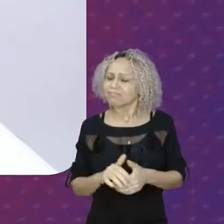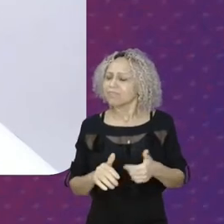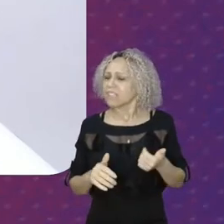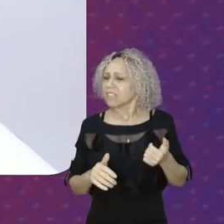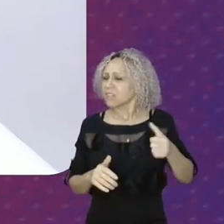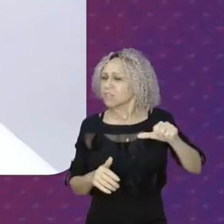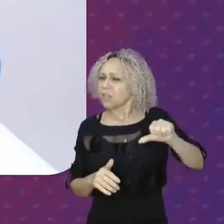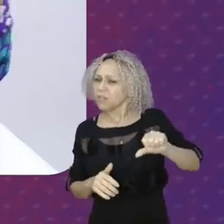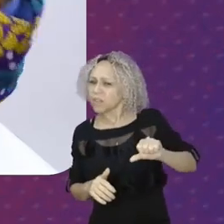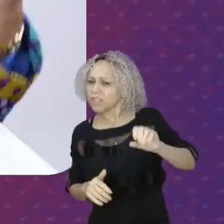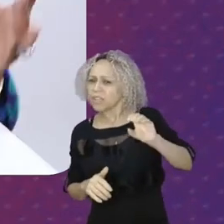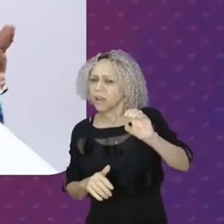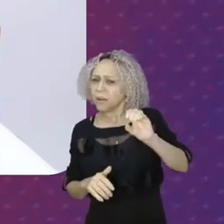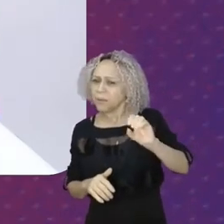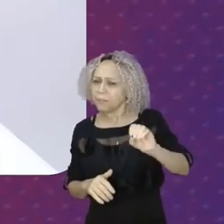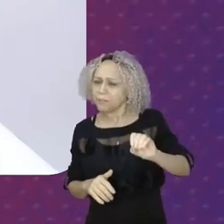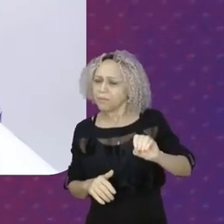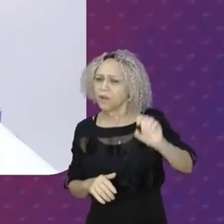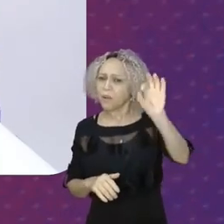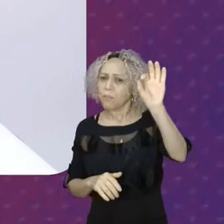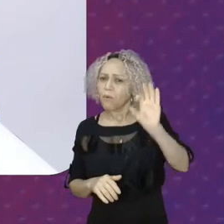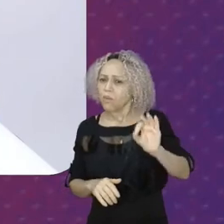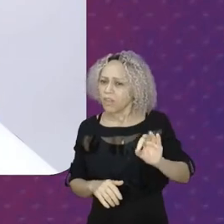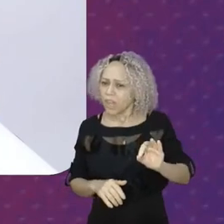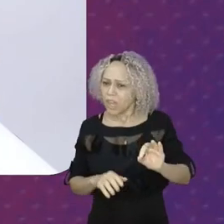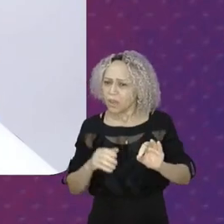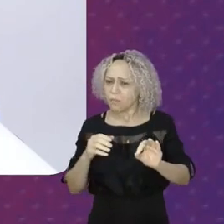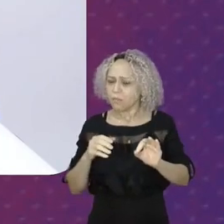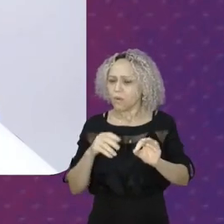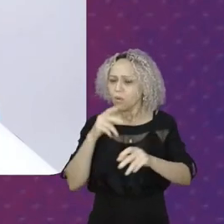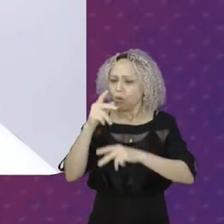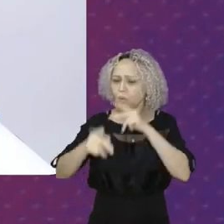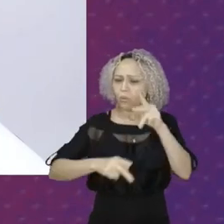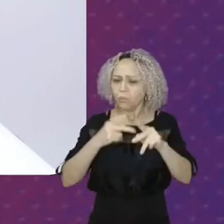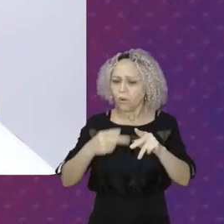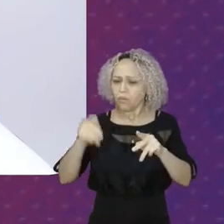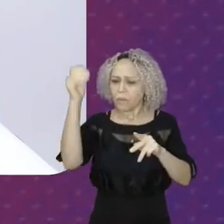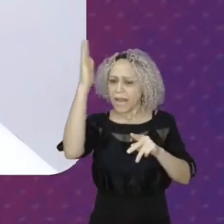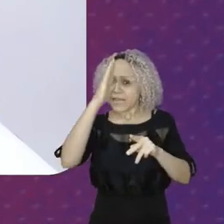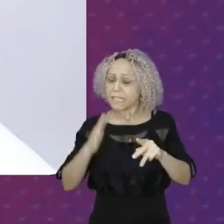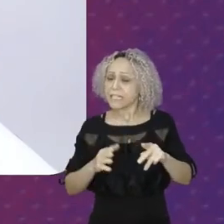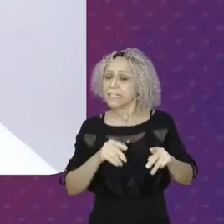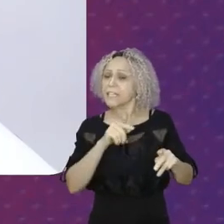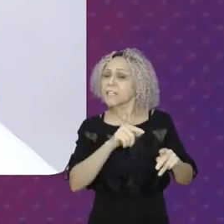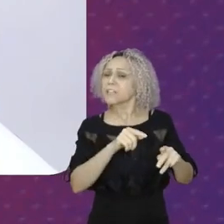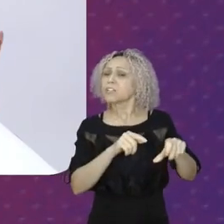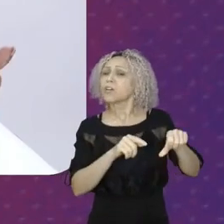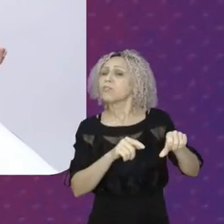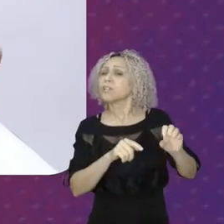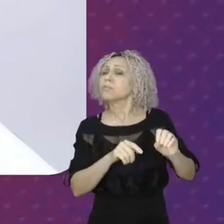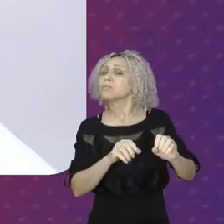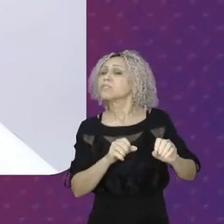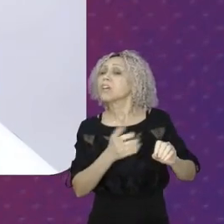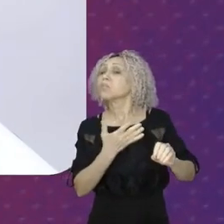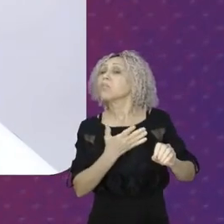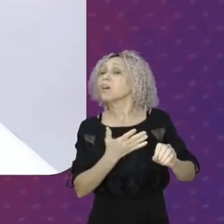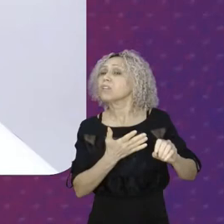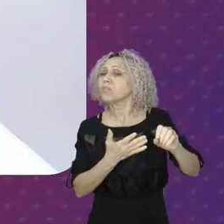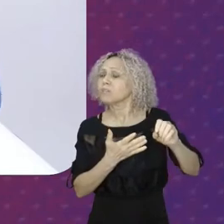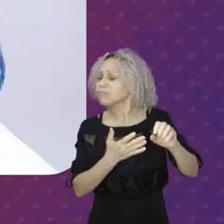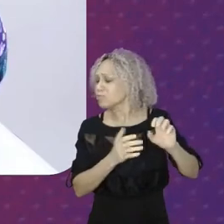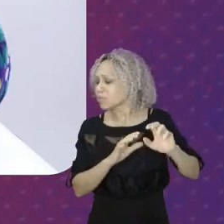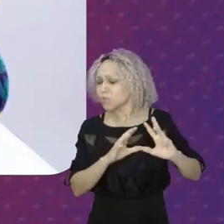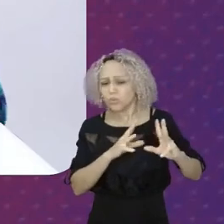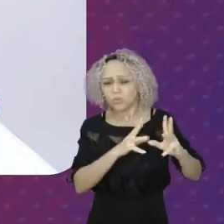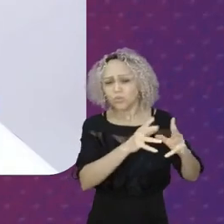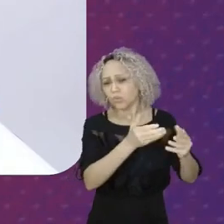refletido na fotografia do poder, né? Nós temos um país jovem, né? Tem uma